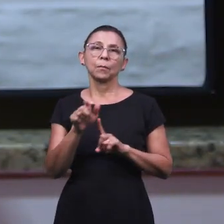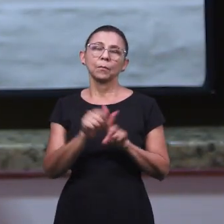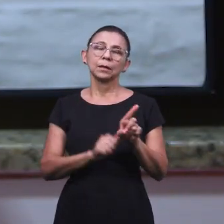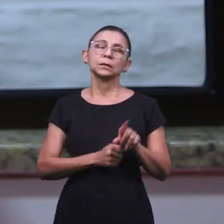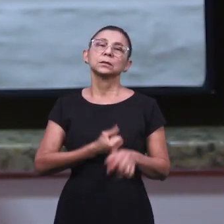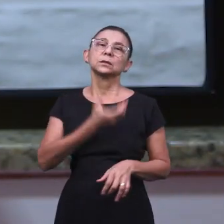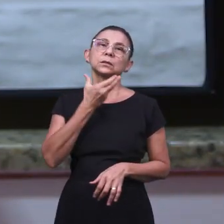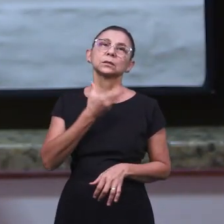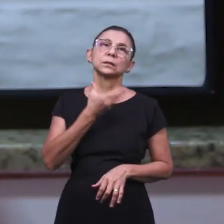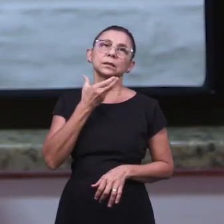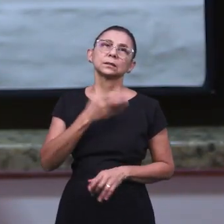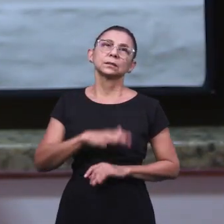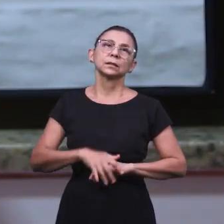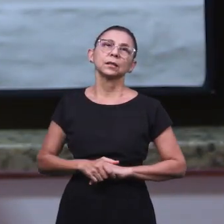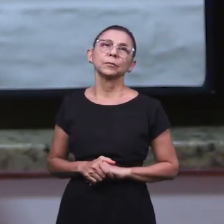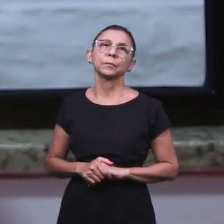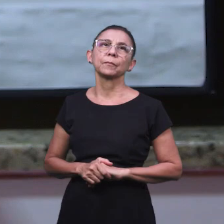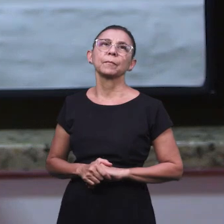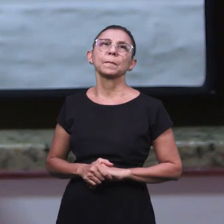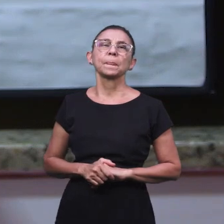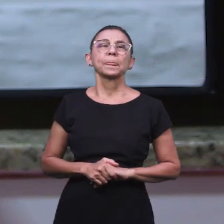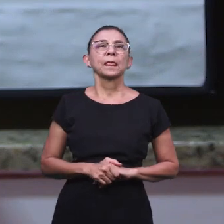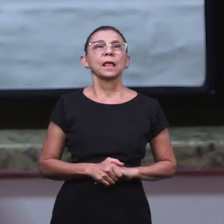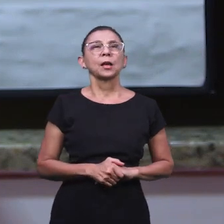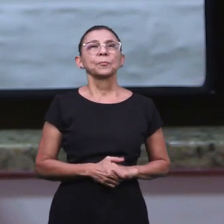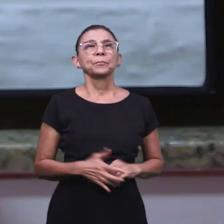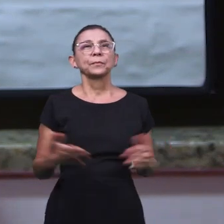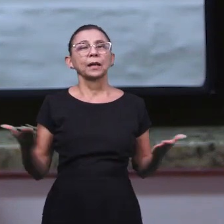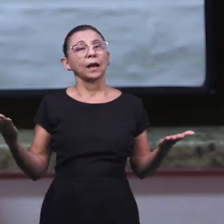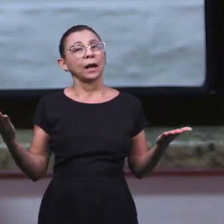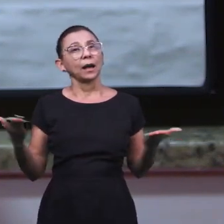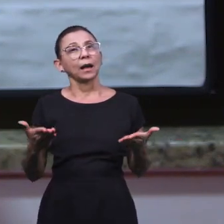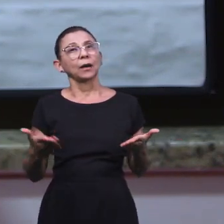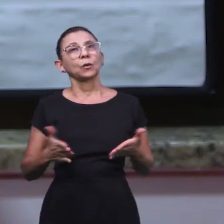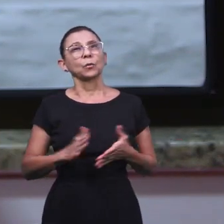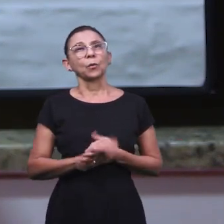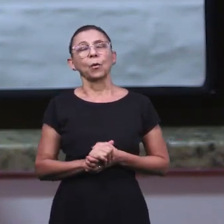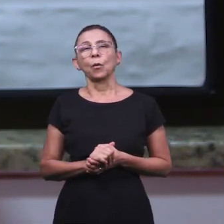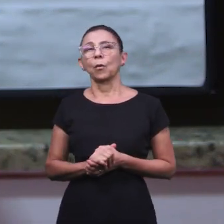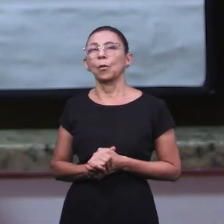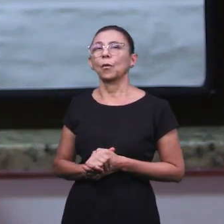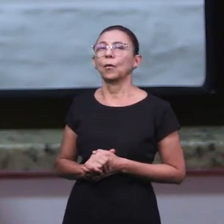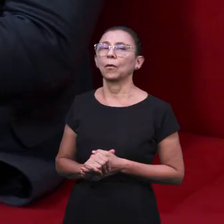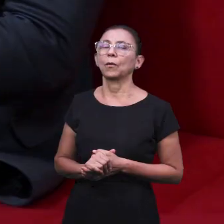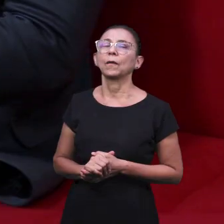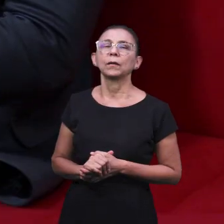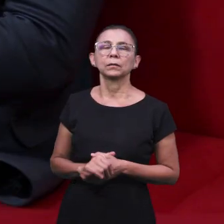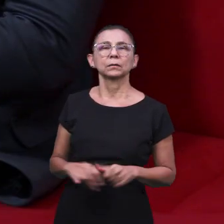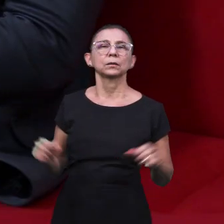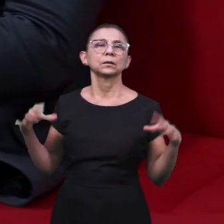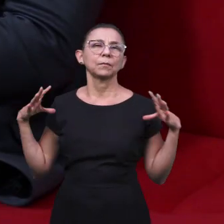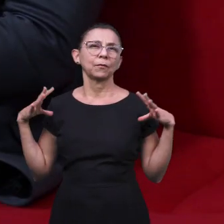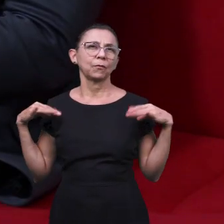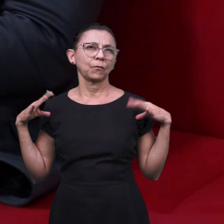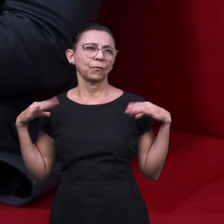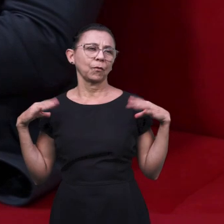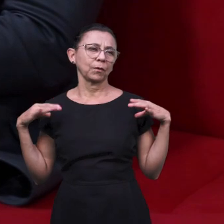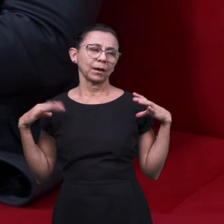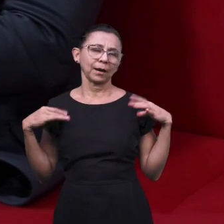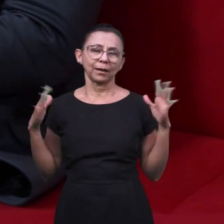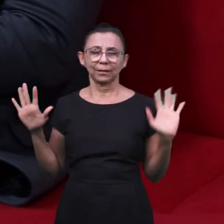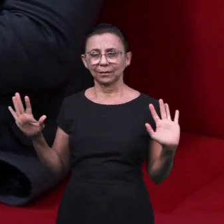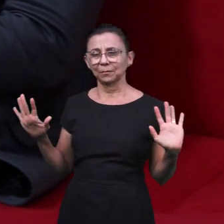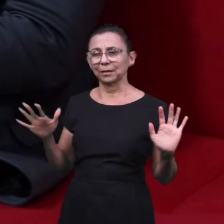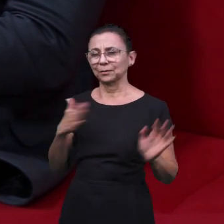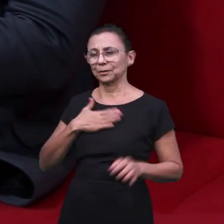que eu estou assim mais folgada, assim, que não estou mesmo envolvida com nenhuma coisa, né? Mas estou esperando algum envolvimento aí